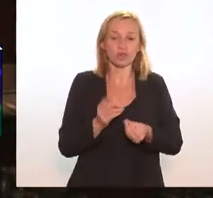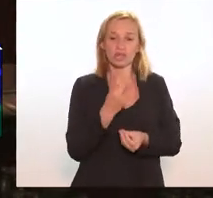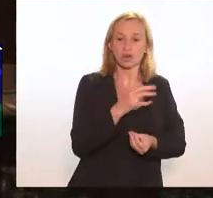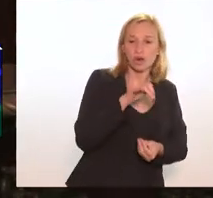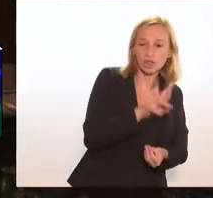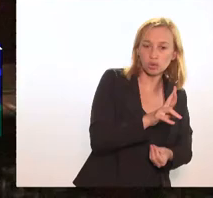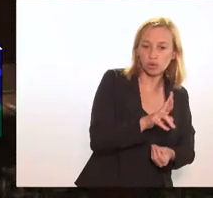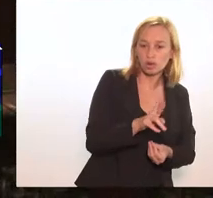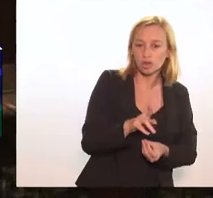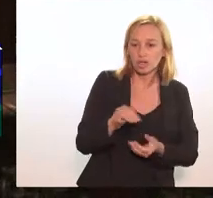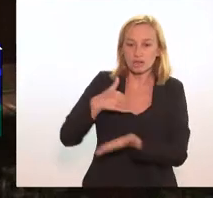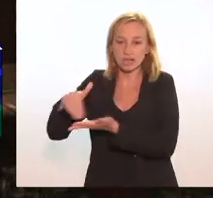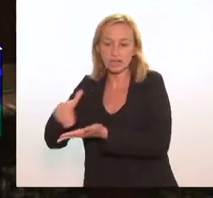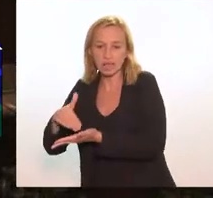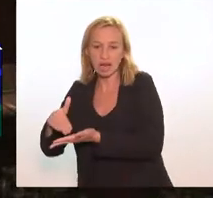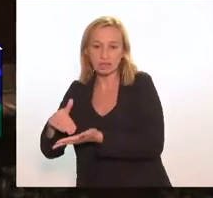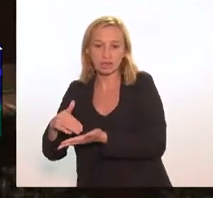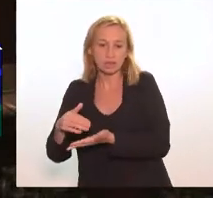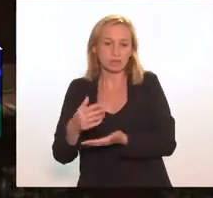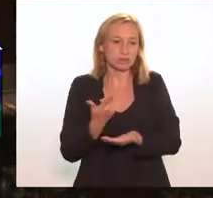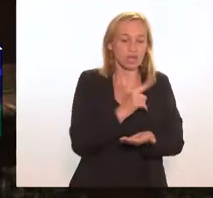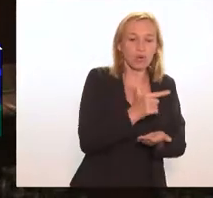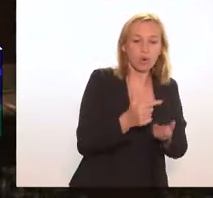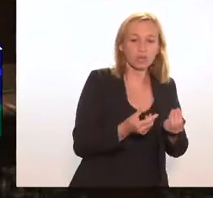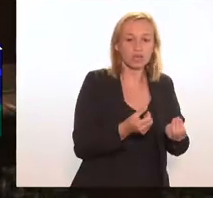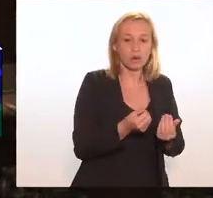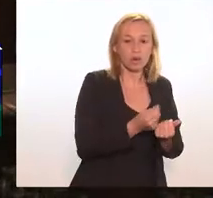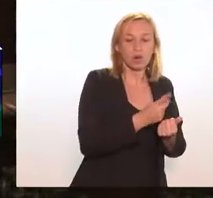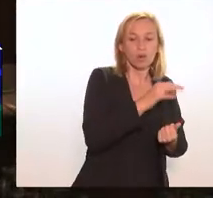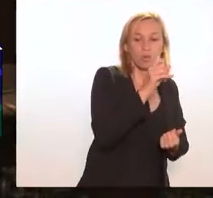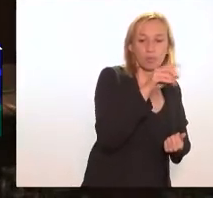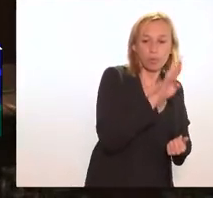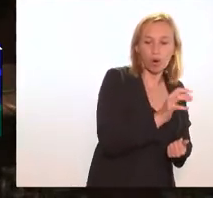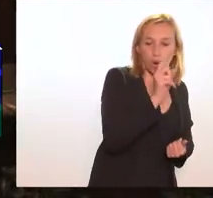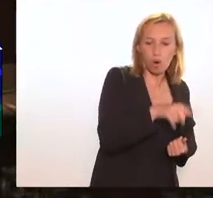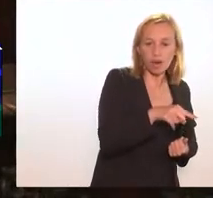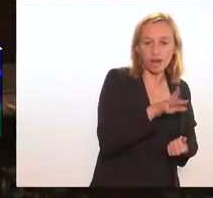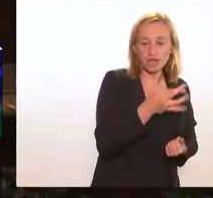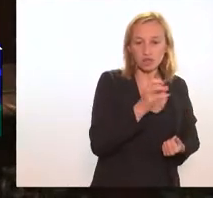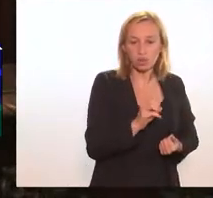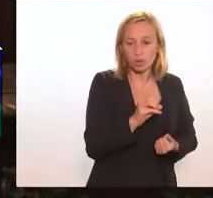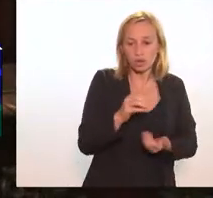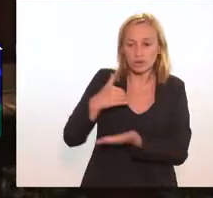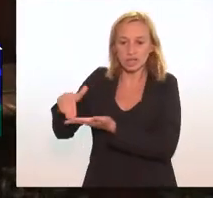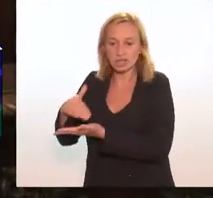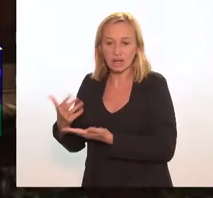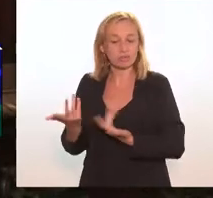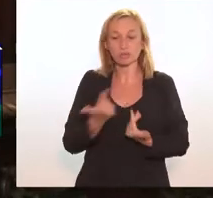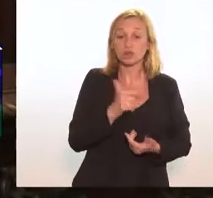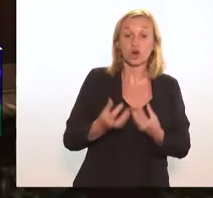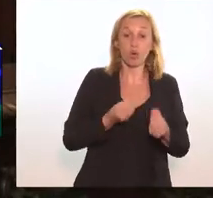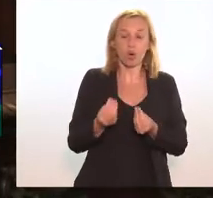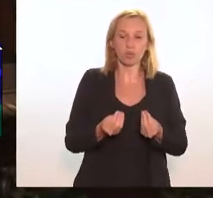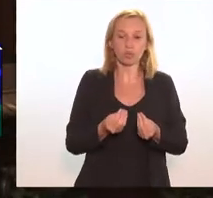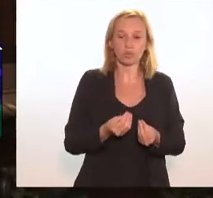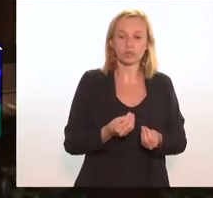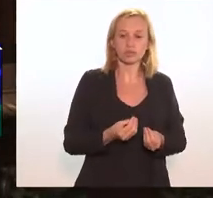ser o secretário da reitoria. Não dá para ser o pró-reitor e o secretário da pró-reitoria. Isso não existe em universidade nenhuma do